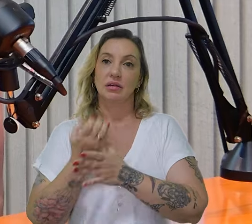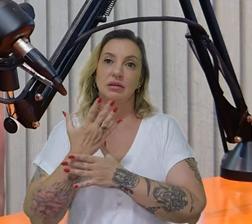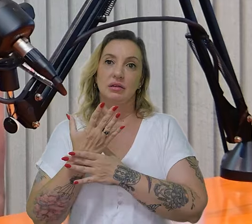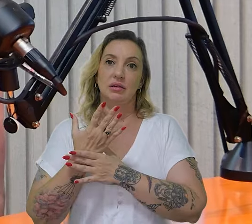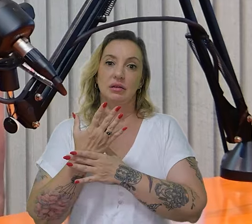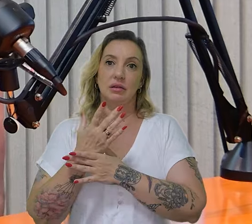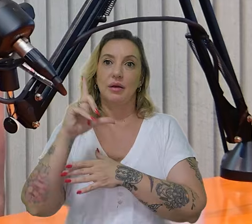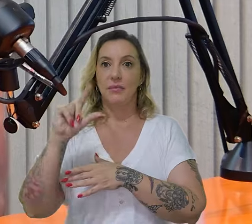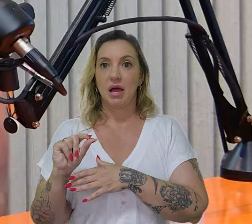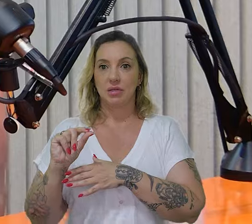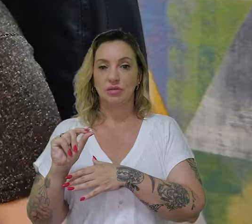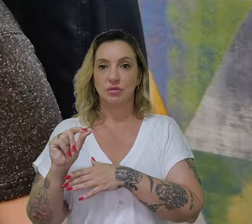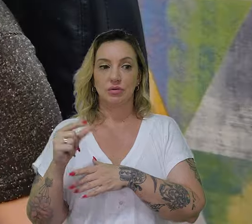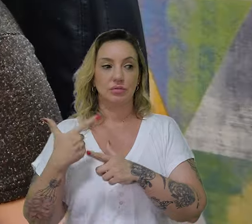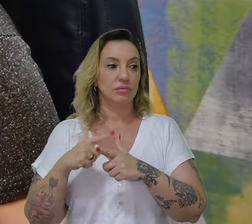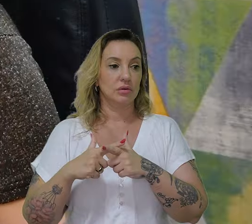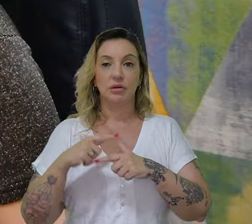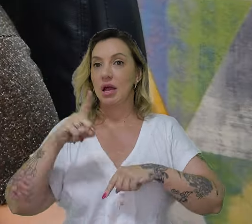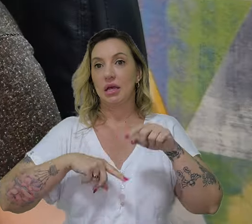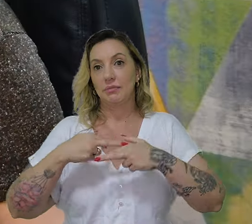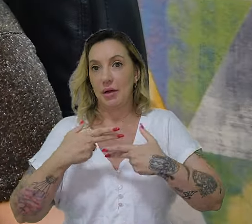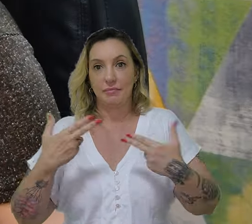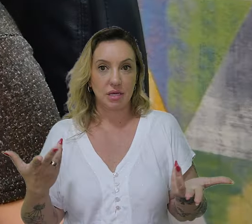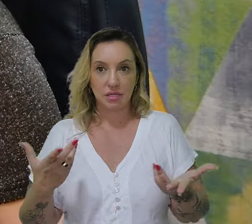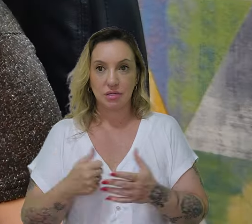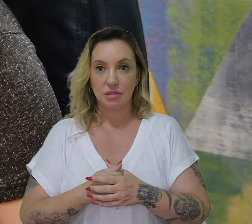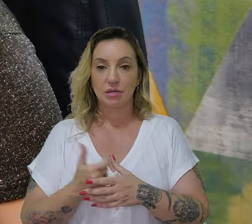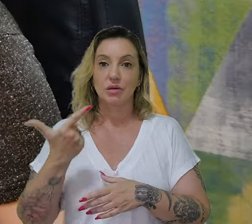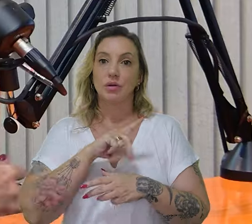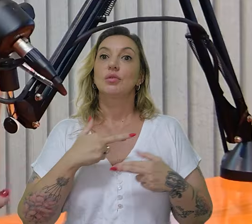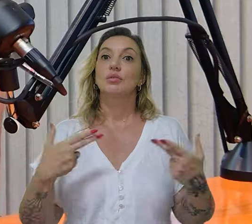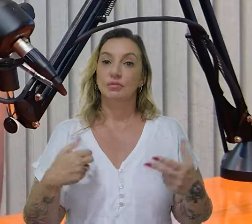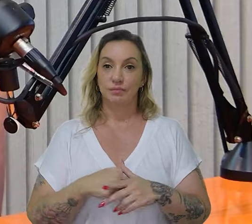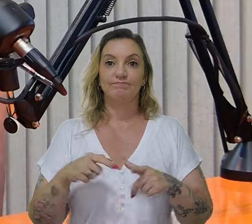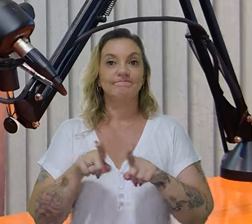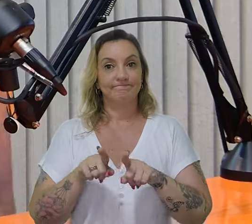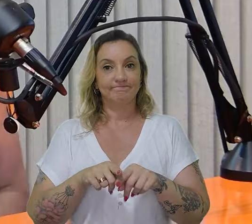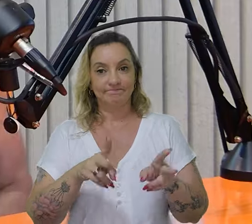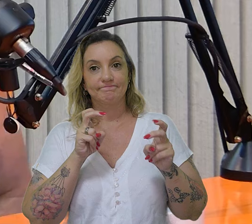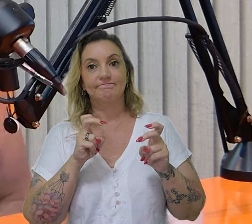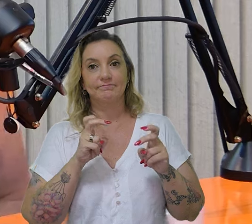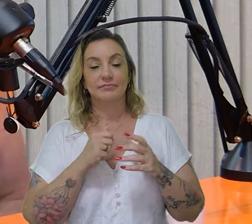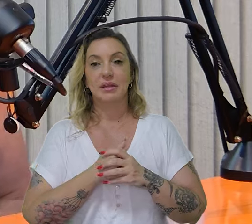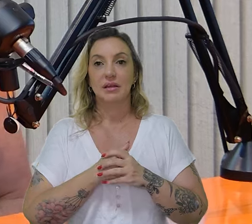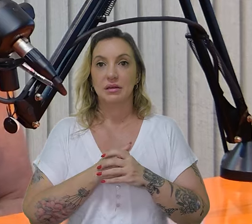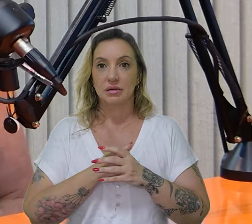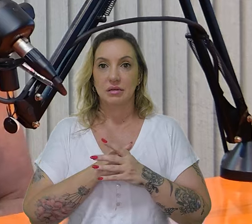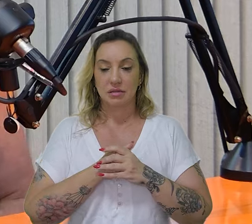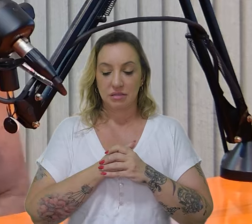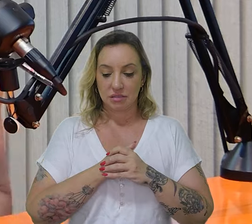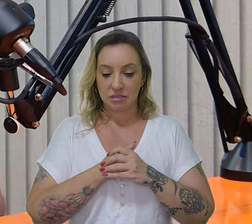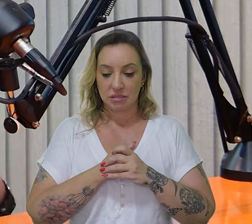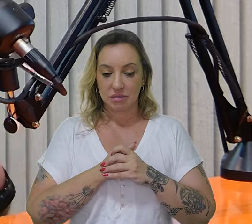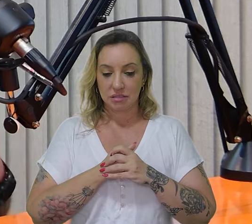é muito mais baixo sim porque não tem todos os equipamentos que isso é uma outra coisa também que quando eu vejo aqui eh